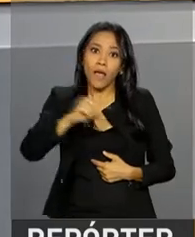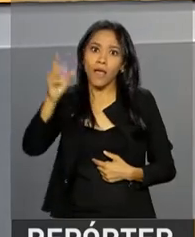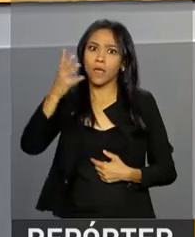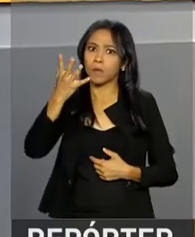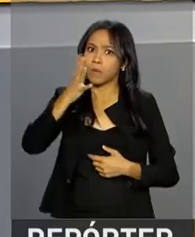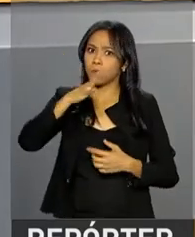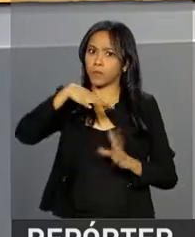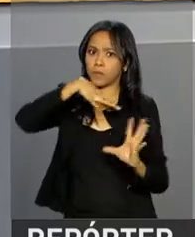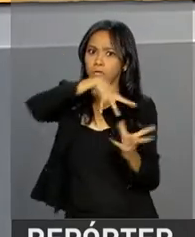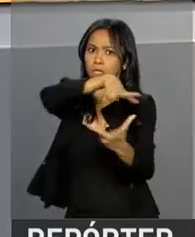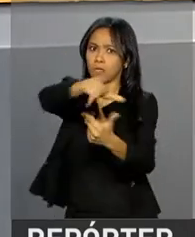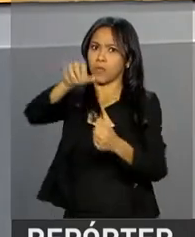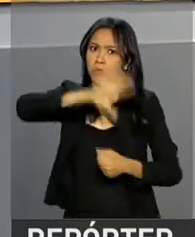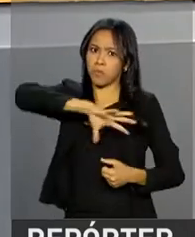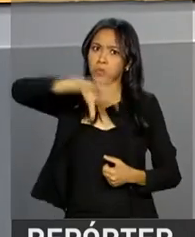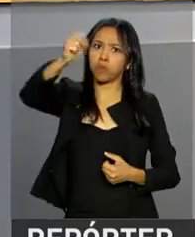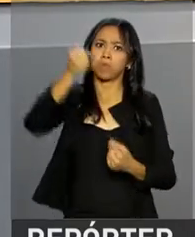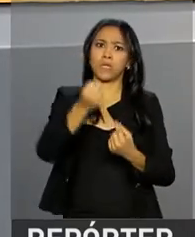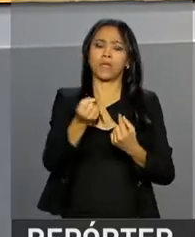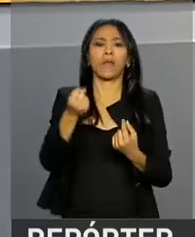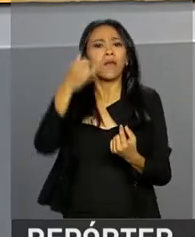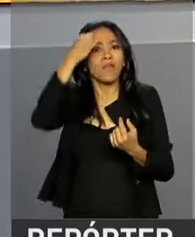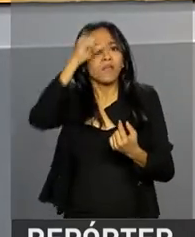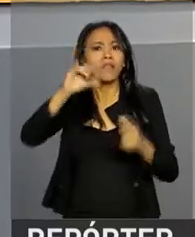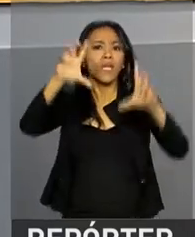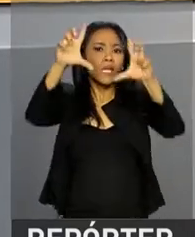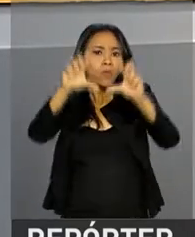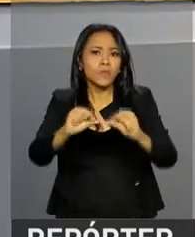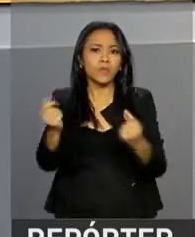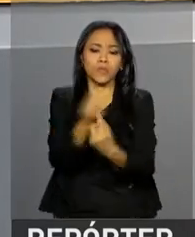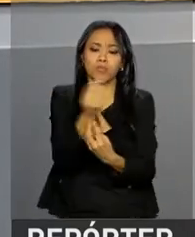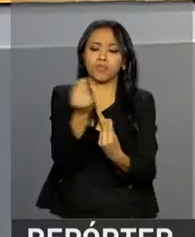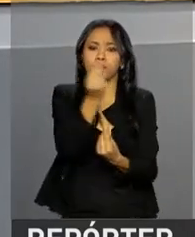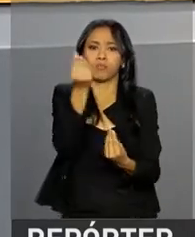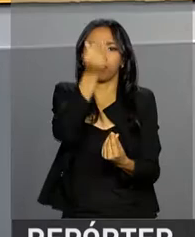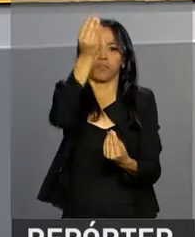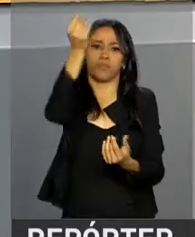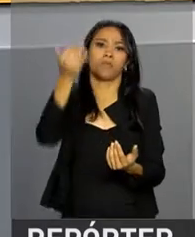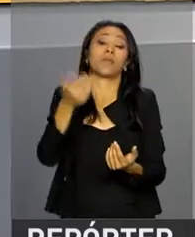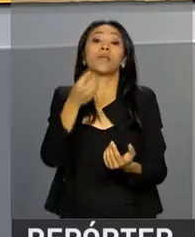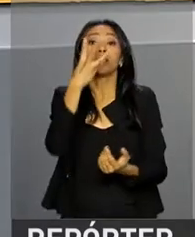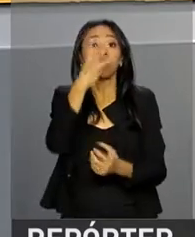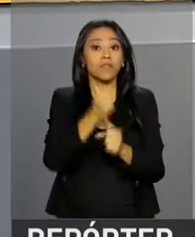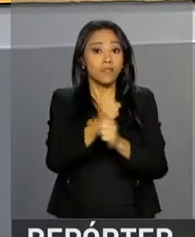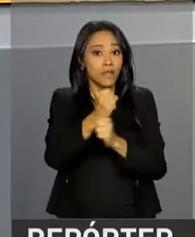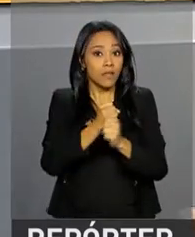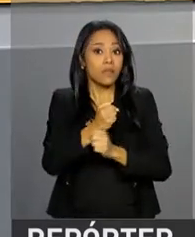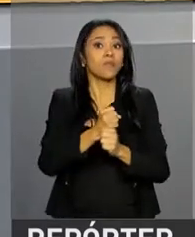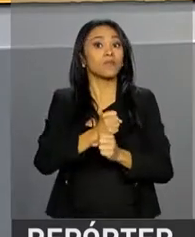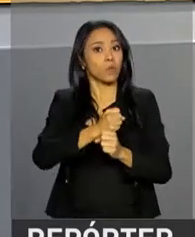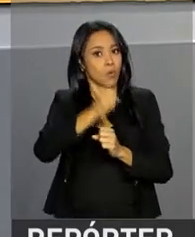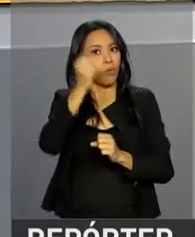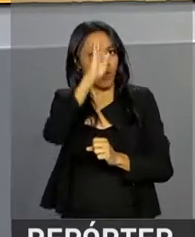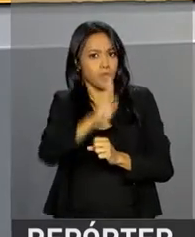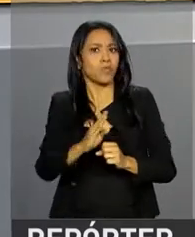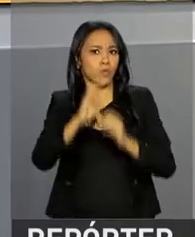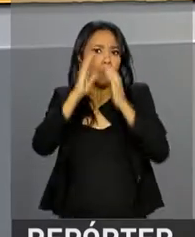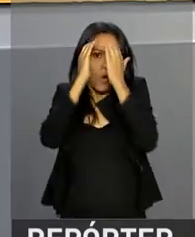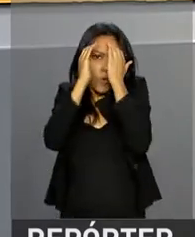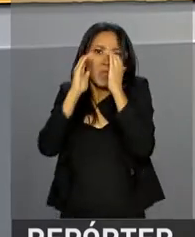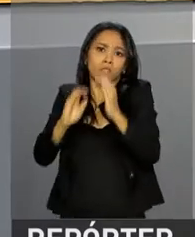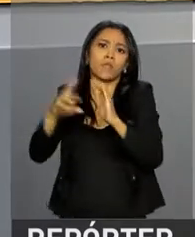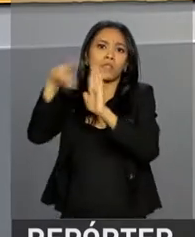de gases tóxicos para a camada de ozônio. Com 3 anos de antecedência, o país praticamente cumpriu todos os objetivos